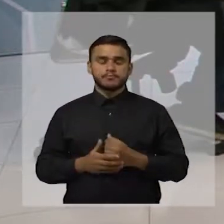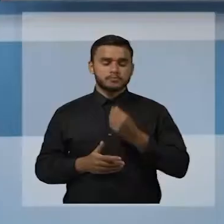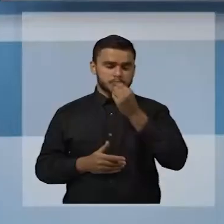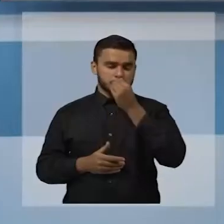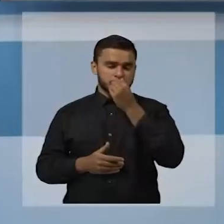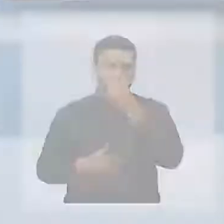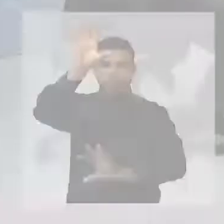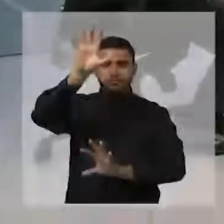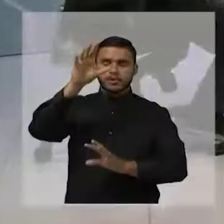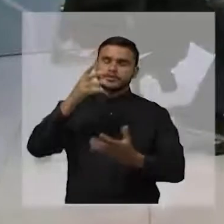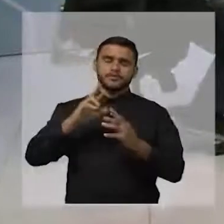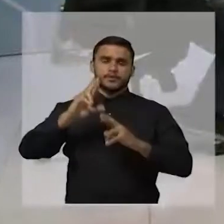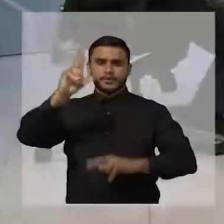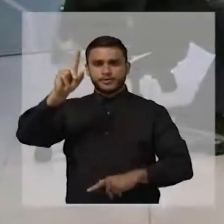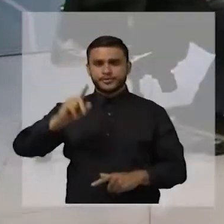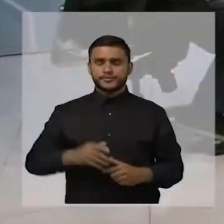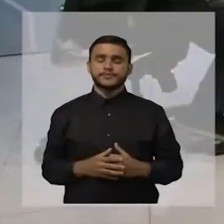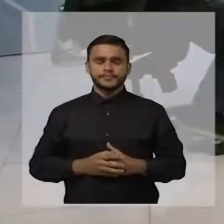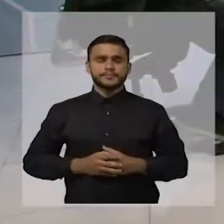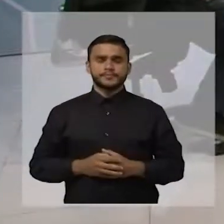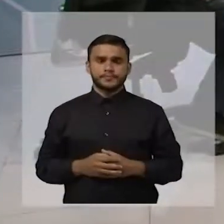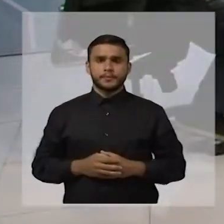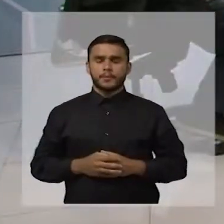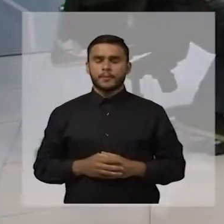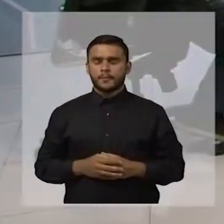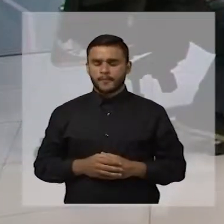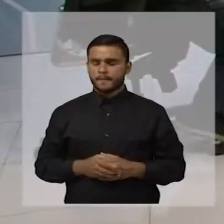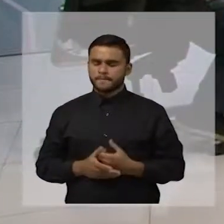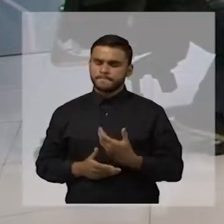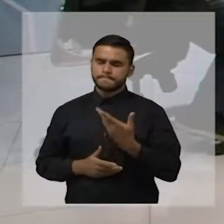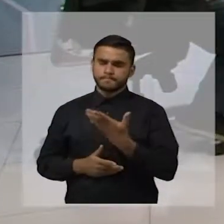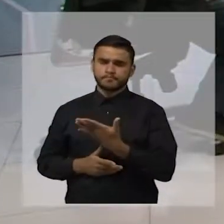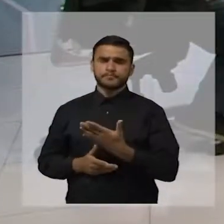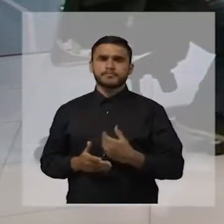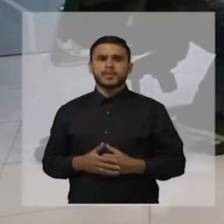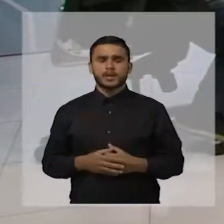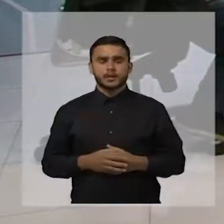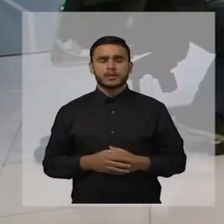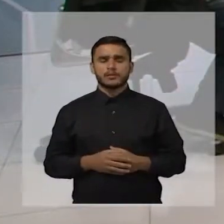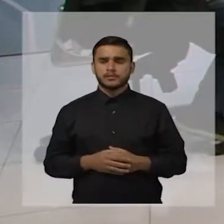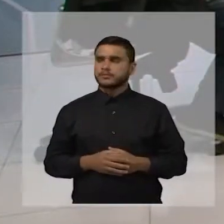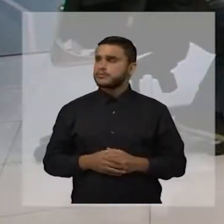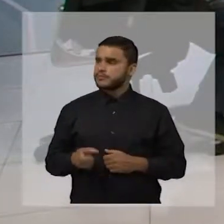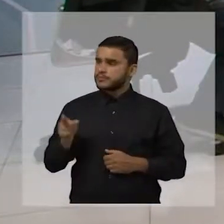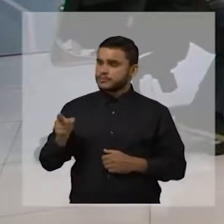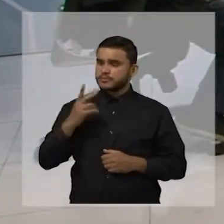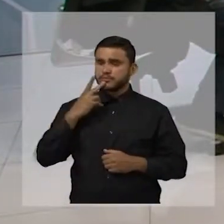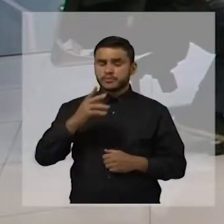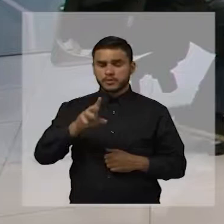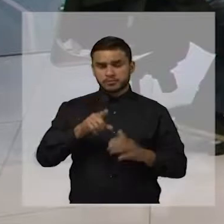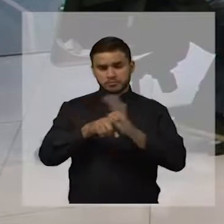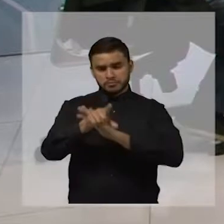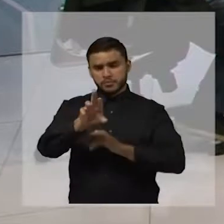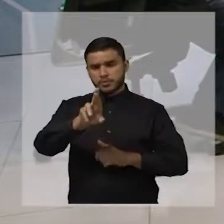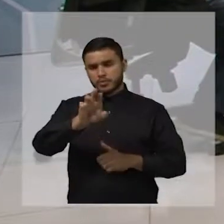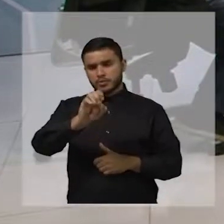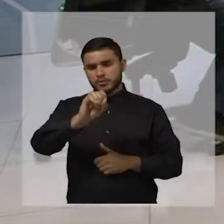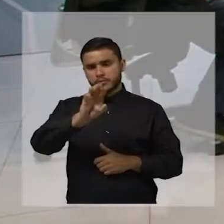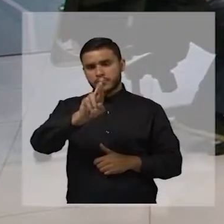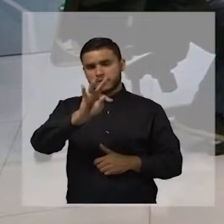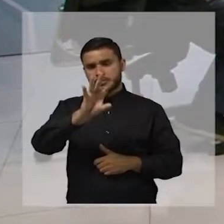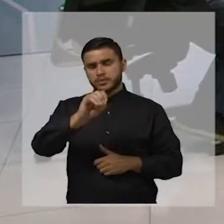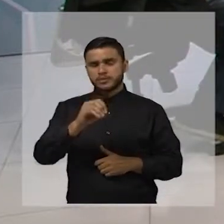não sou. Professor Roberto, pelo que o doutor Firmo de Castro acaba de colocar, ainda que de